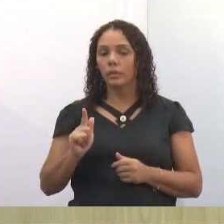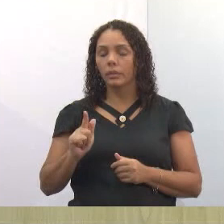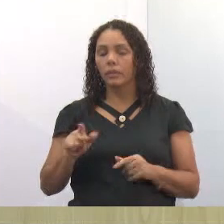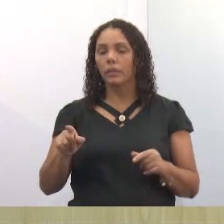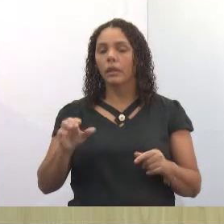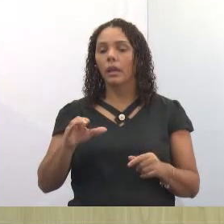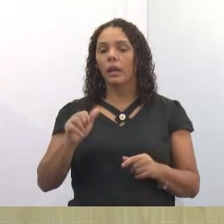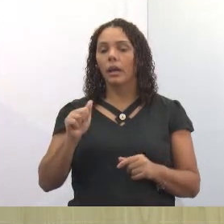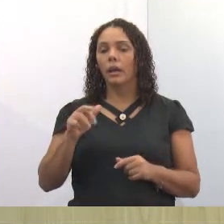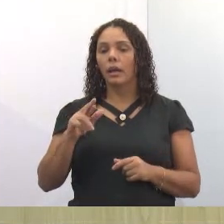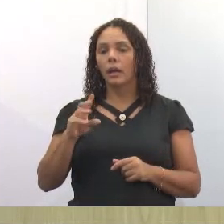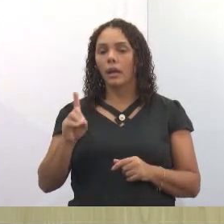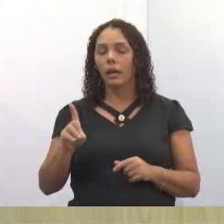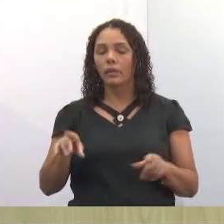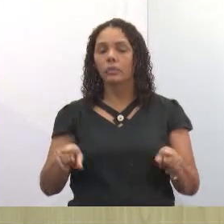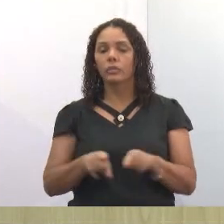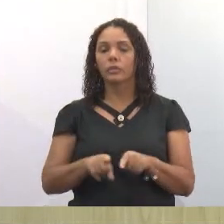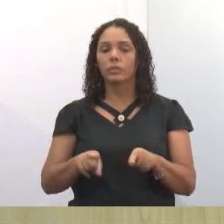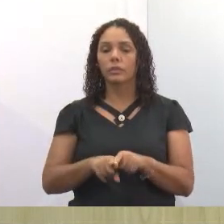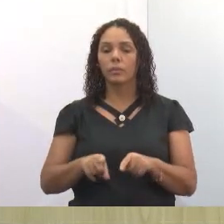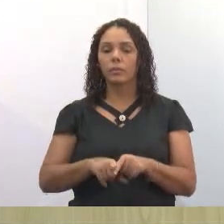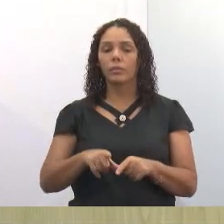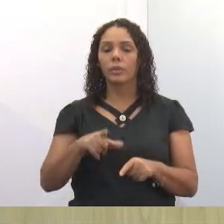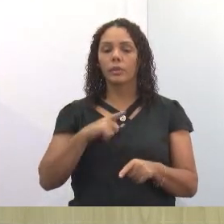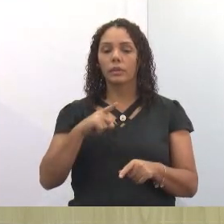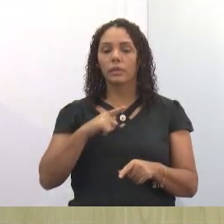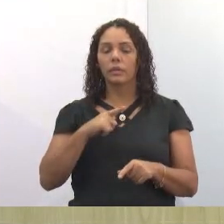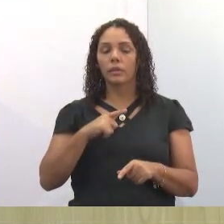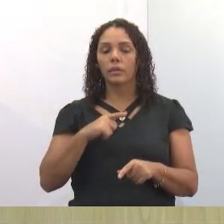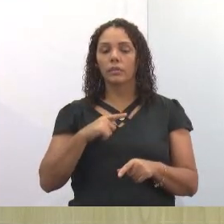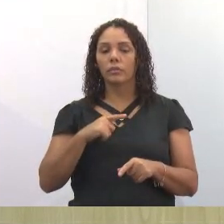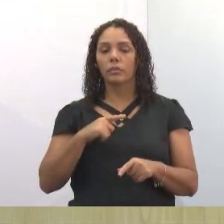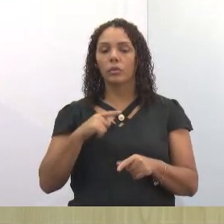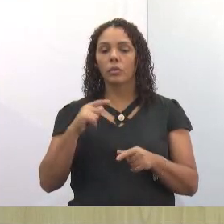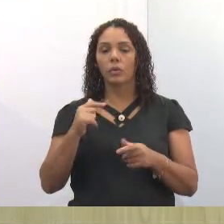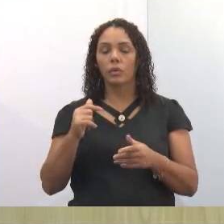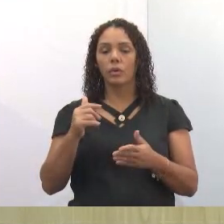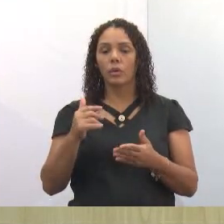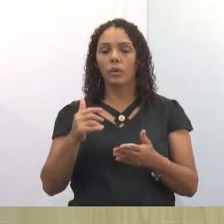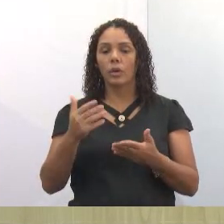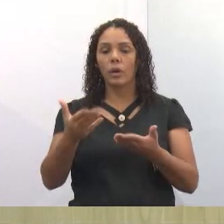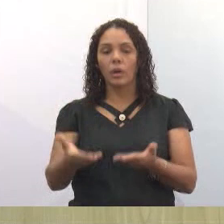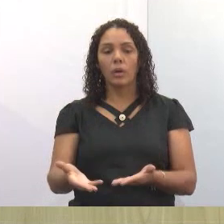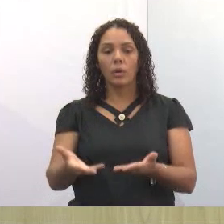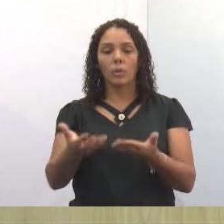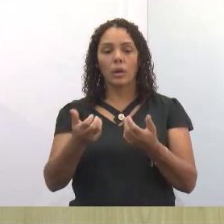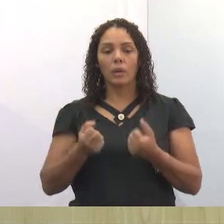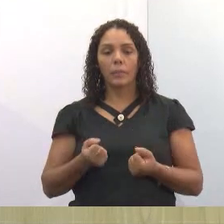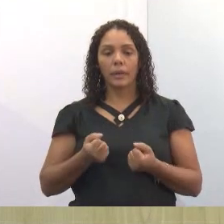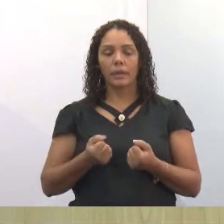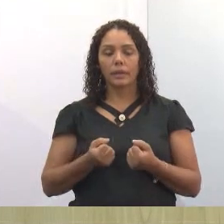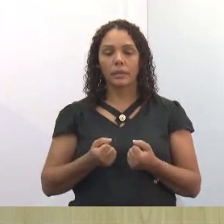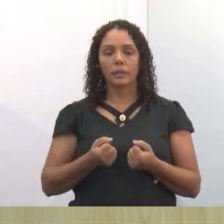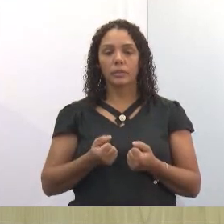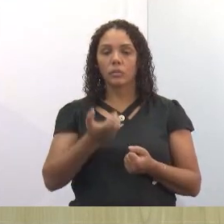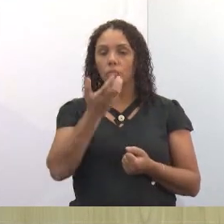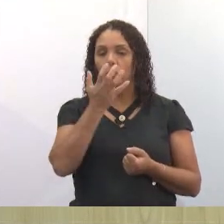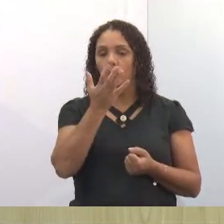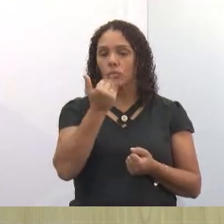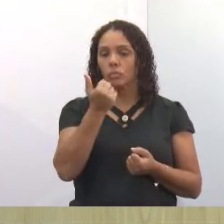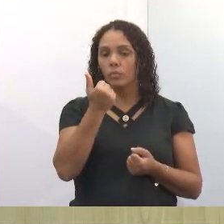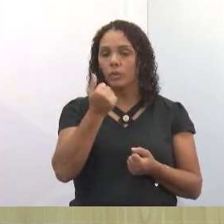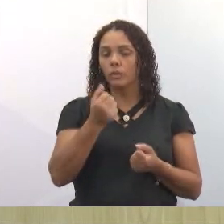realizou retirada de rações. Quantos são os pacotes retirados e referente a qual